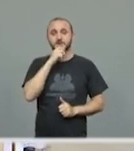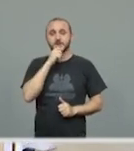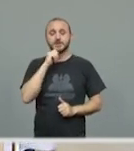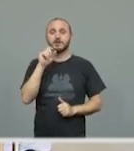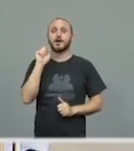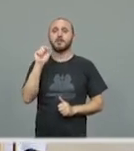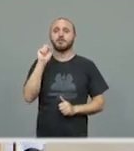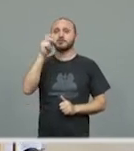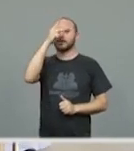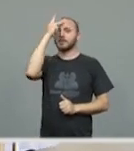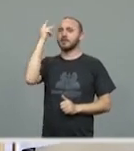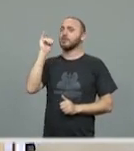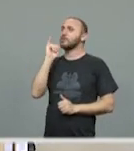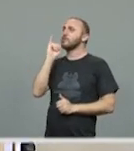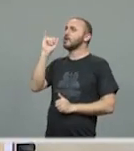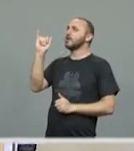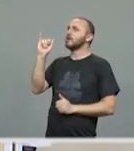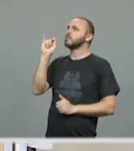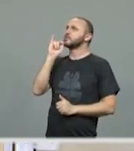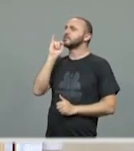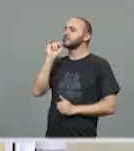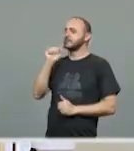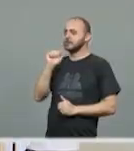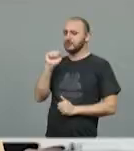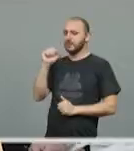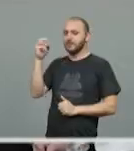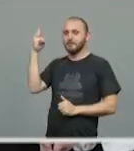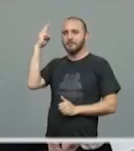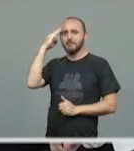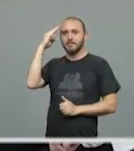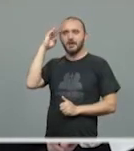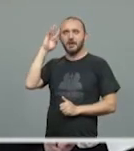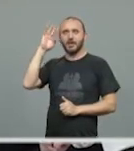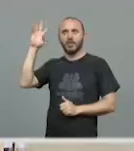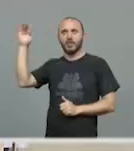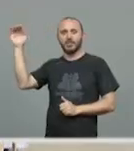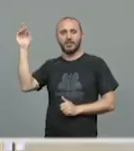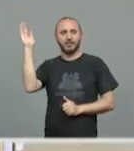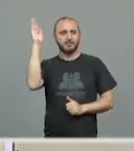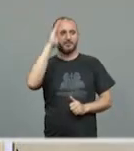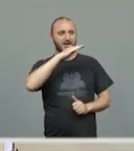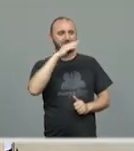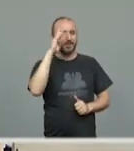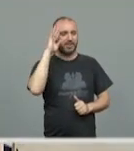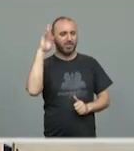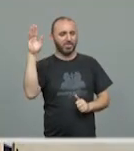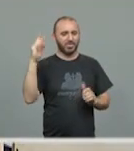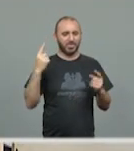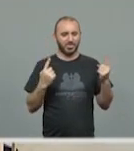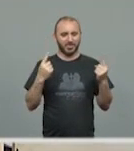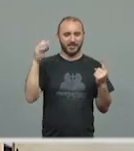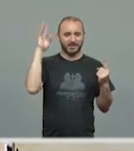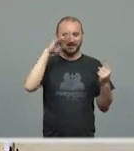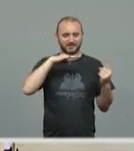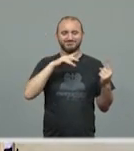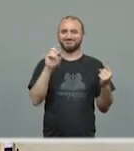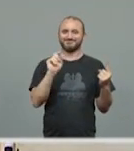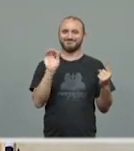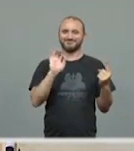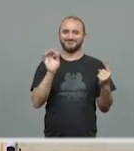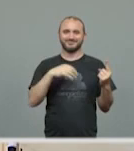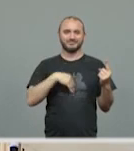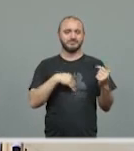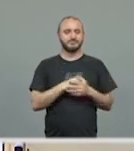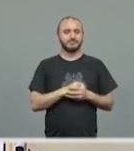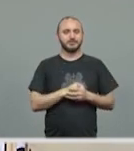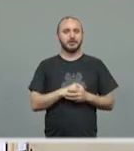quem não dirige sua mente para o crime. Você está vendo que são coisas muito concretas? A santidade é fruto